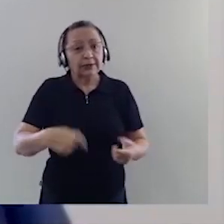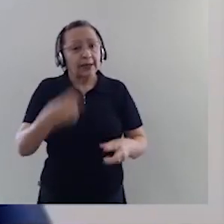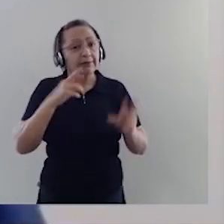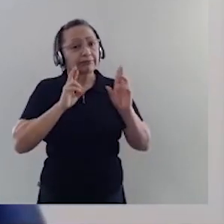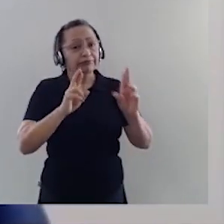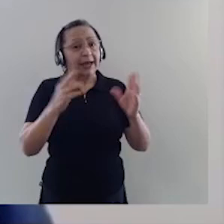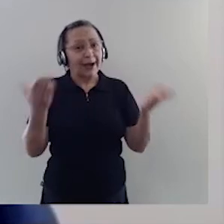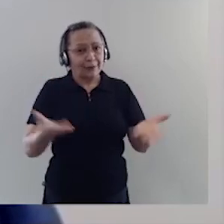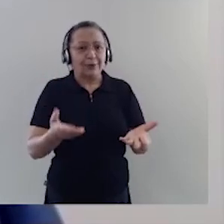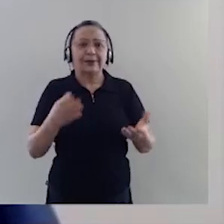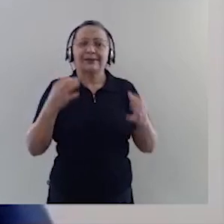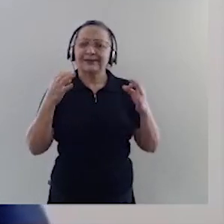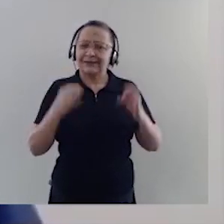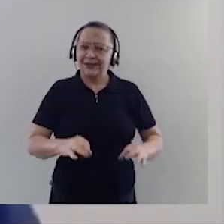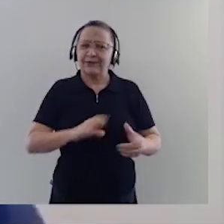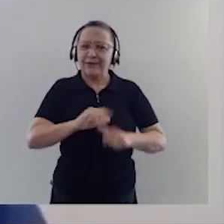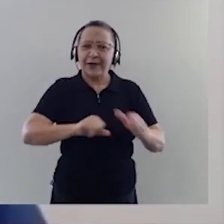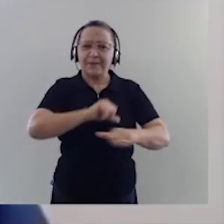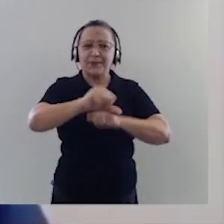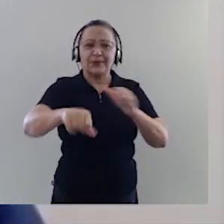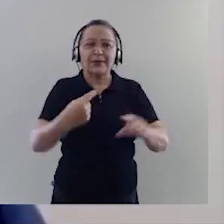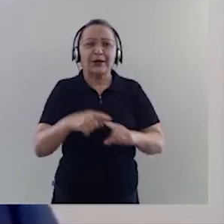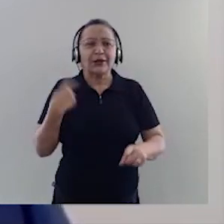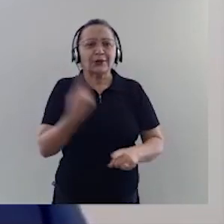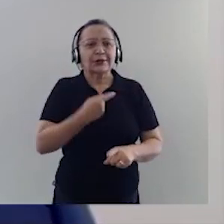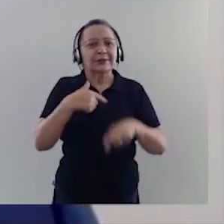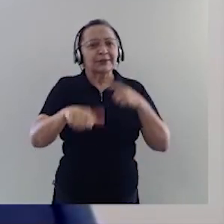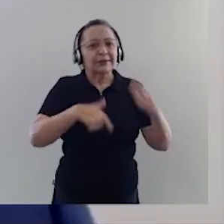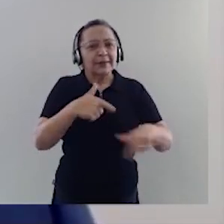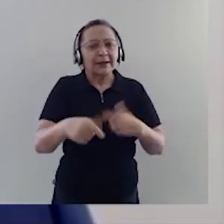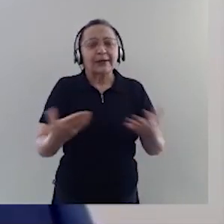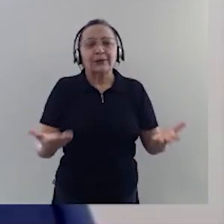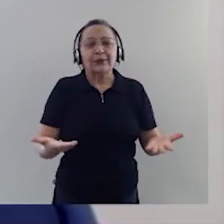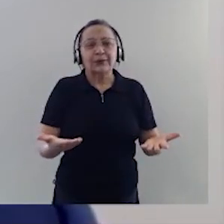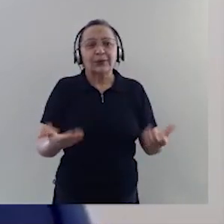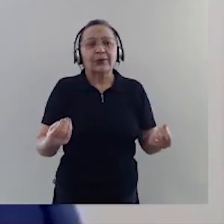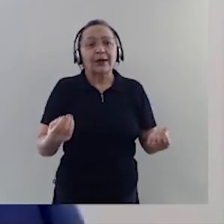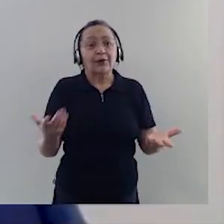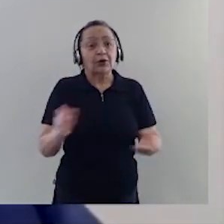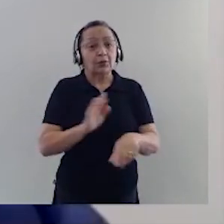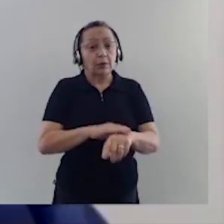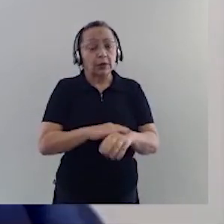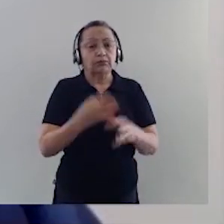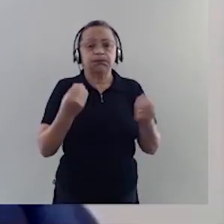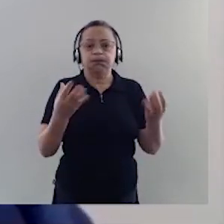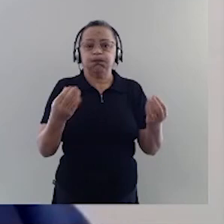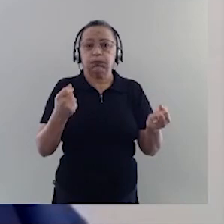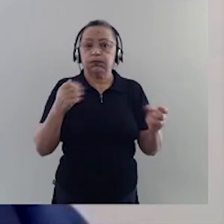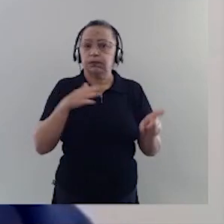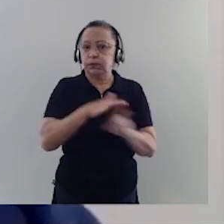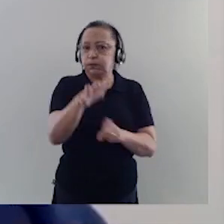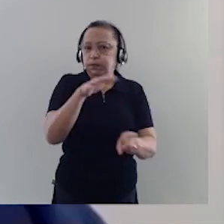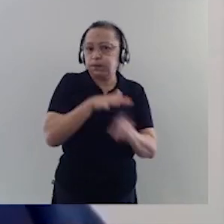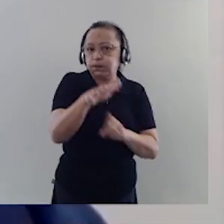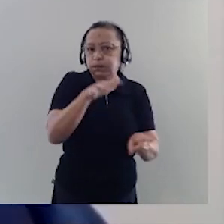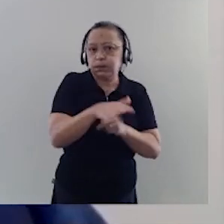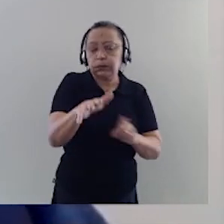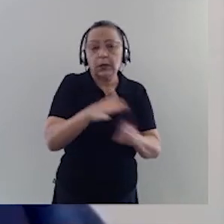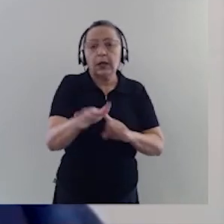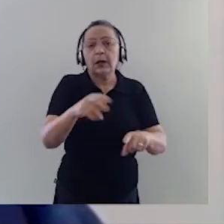vai mudar, claro, porque nós estamos trabalhando aí com o que se chama de explosão de demandas decorrentes